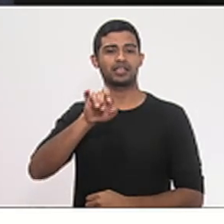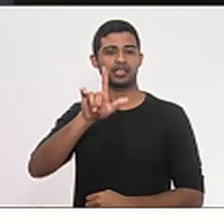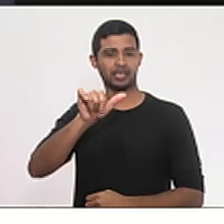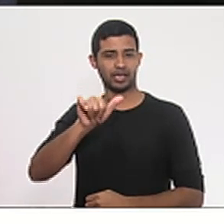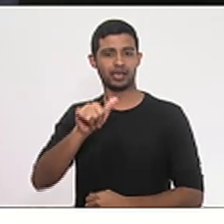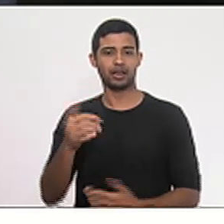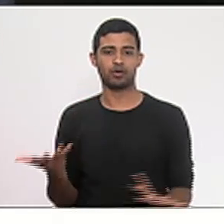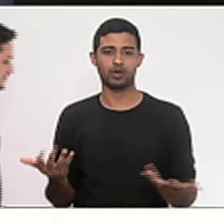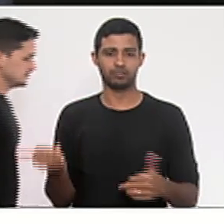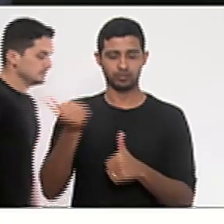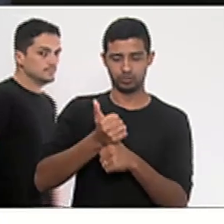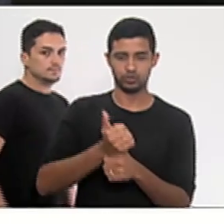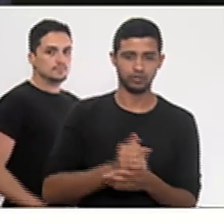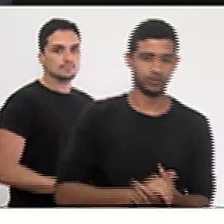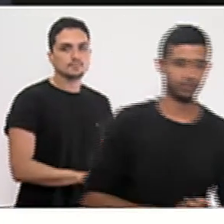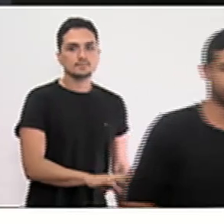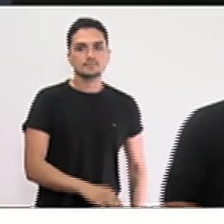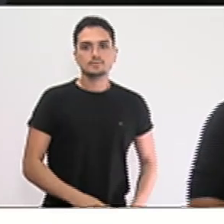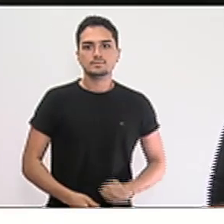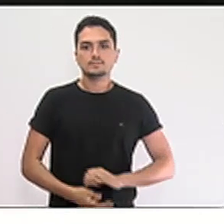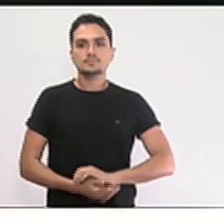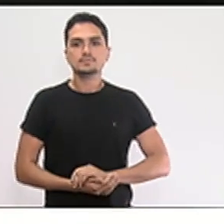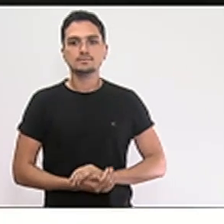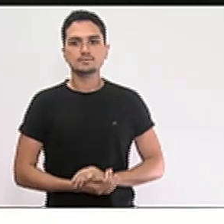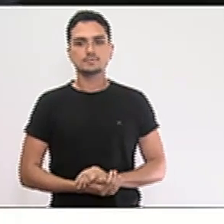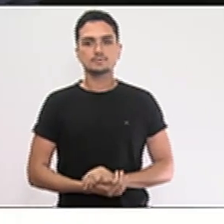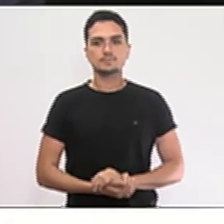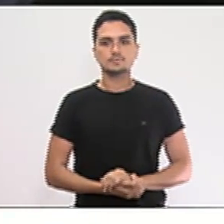Pinot. É isso? Acho que eu acertei.